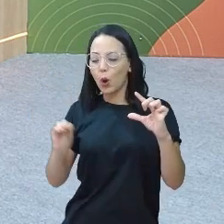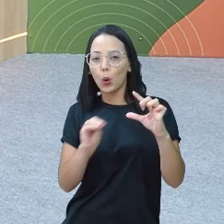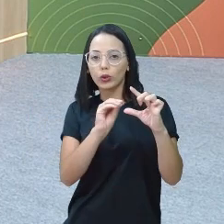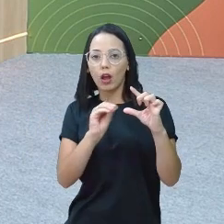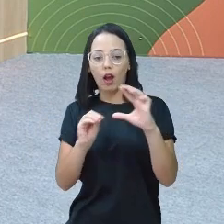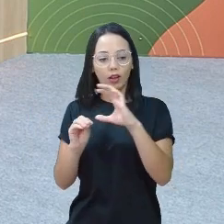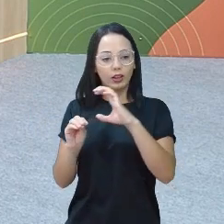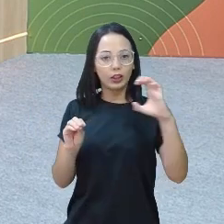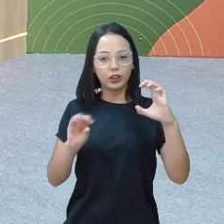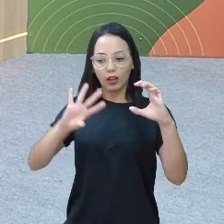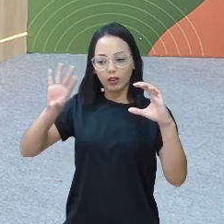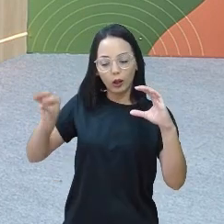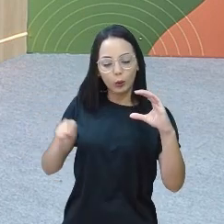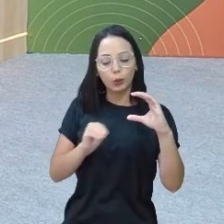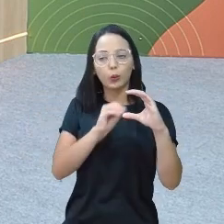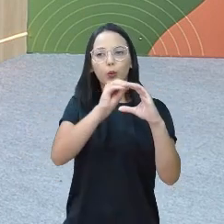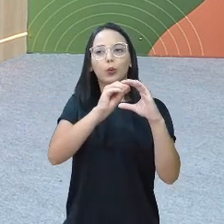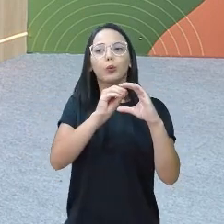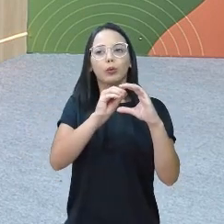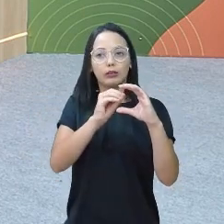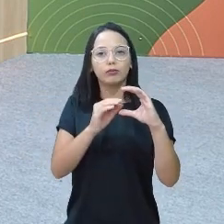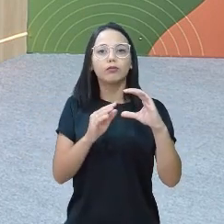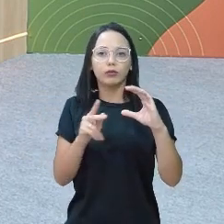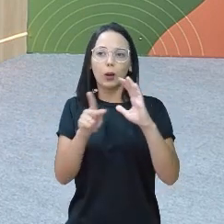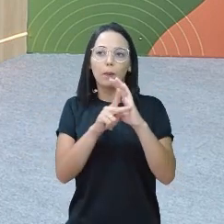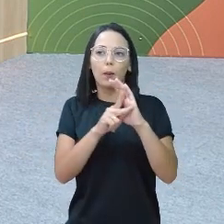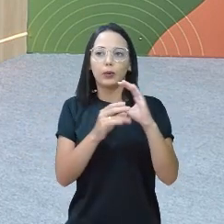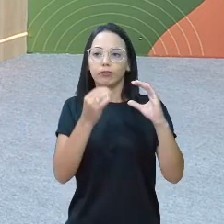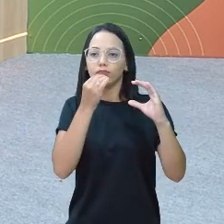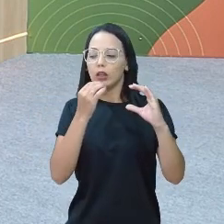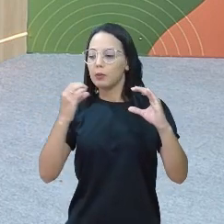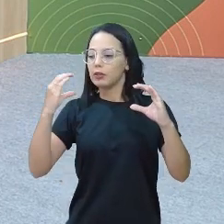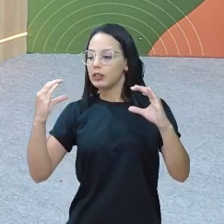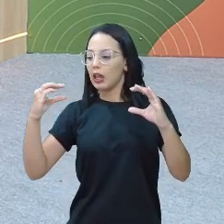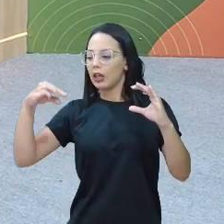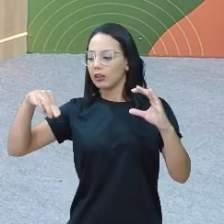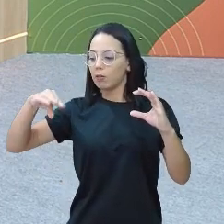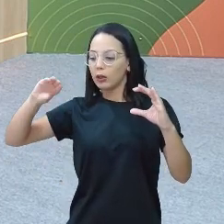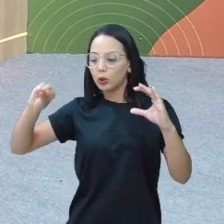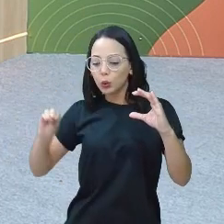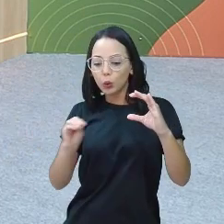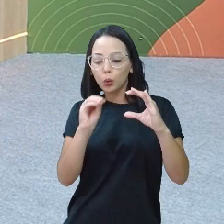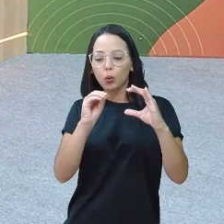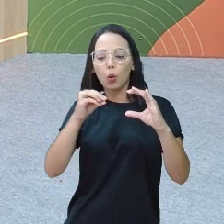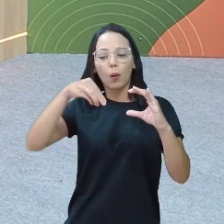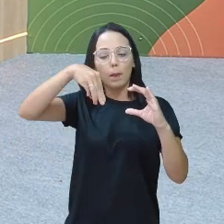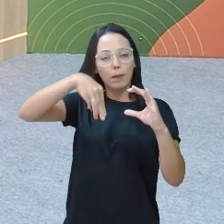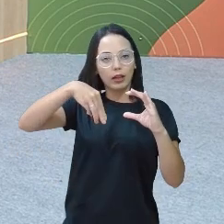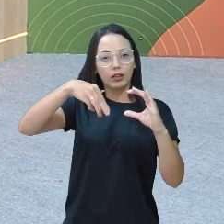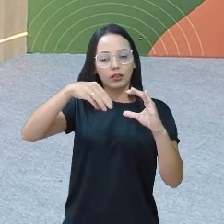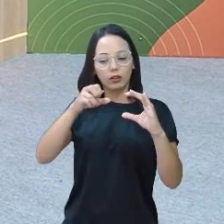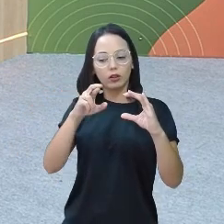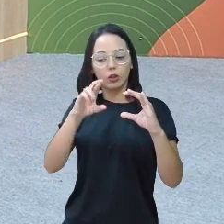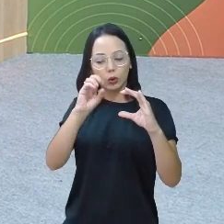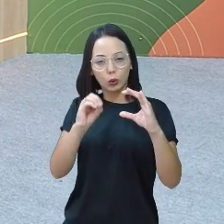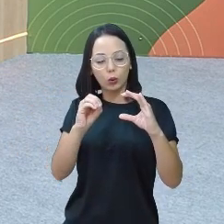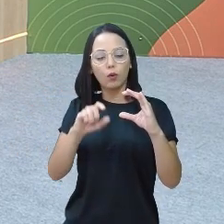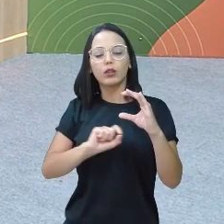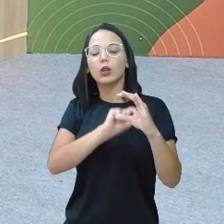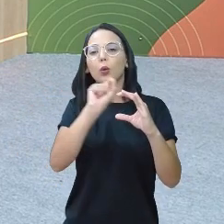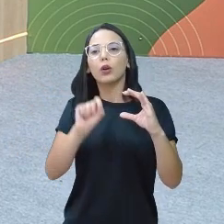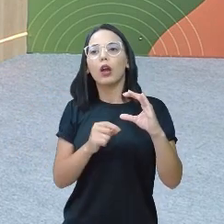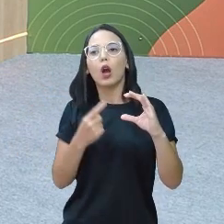mais usadas é que a gente volte aqui do centímetro para o metro, por exemplo. E aí a gente tem, ó, do centímetro para o metro, eu vou fazer